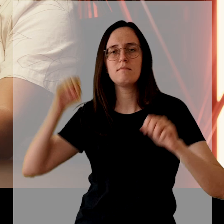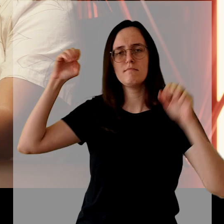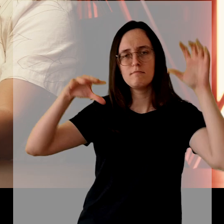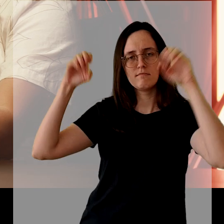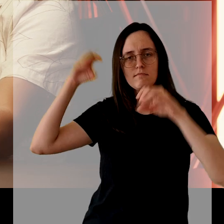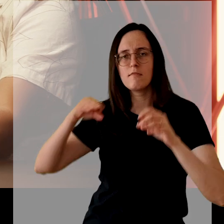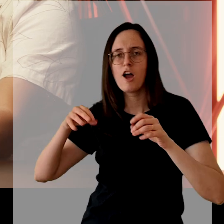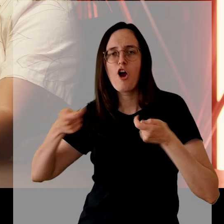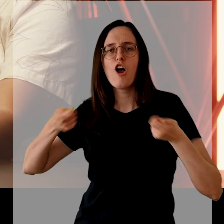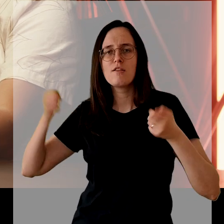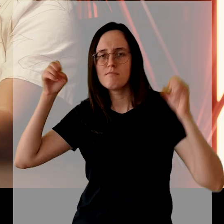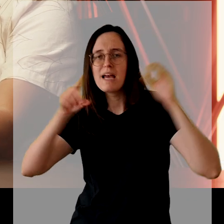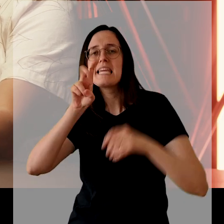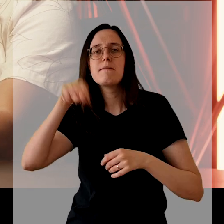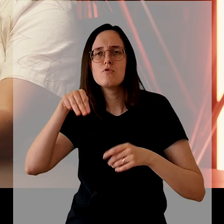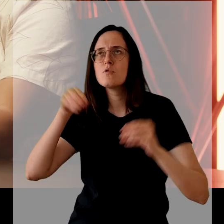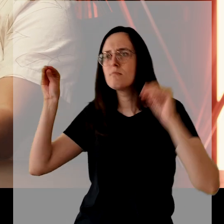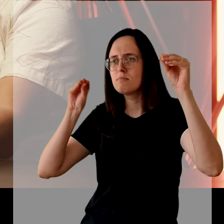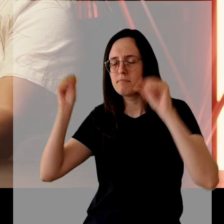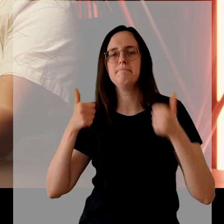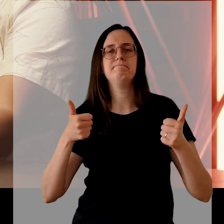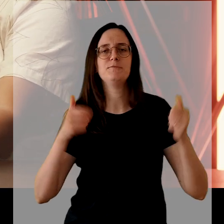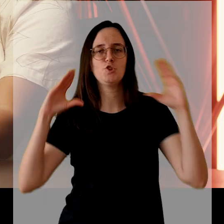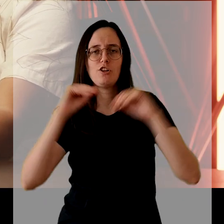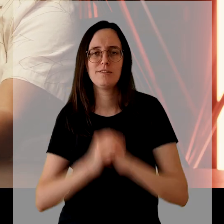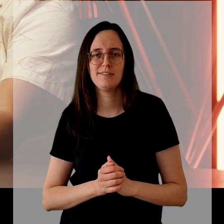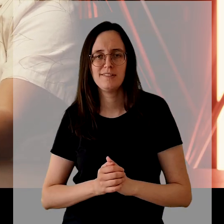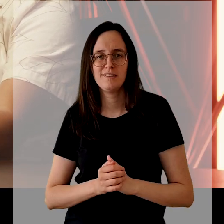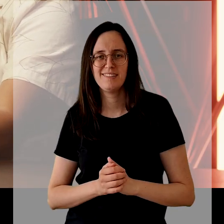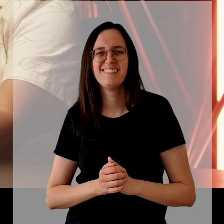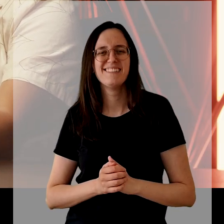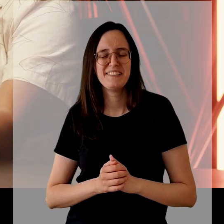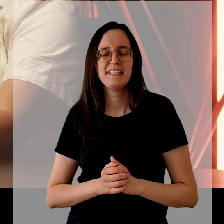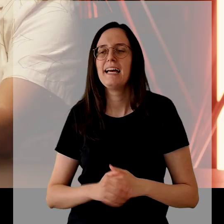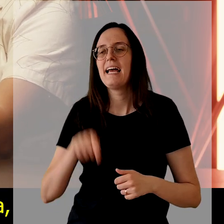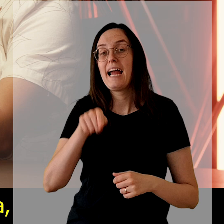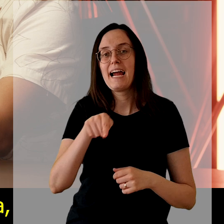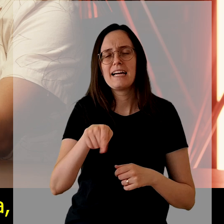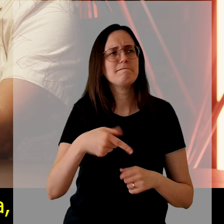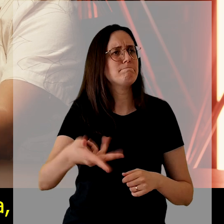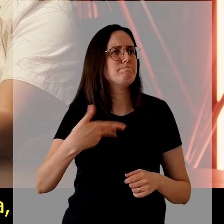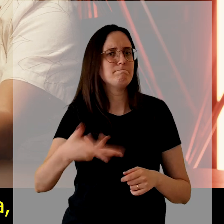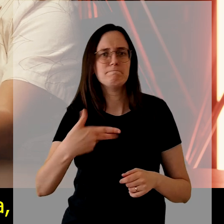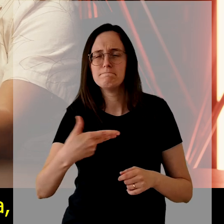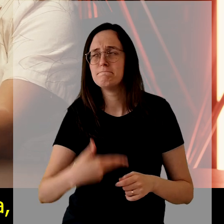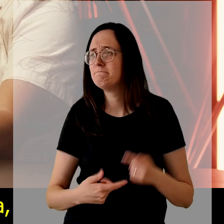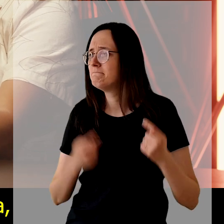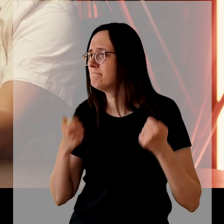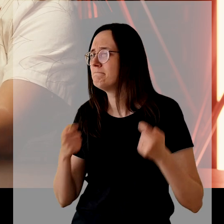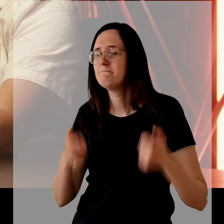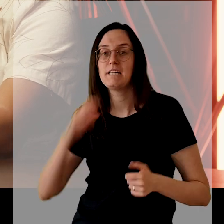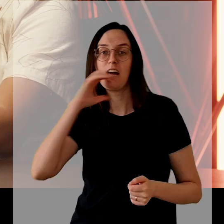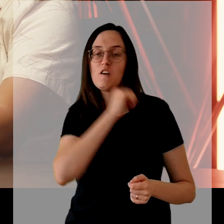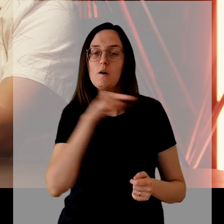faz noite. E fica noite em 15 minutos. E aí tá tudo certo, entendeu? Então, isso agilizou a produção de uma maneira